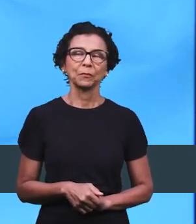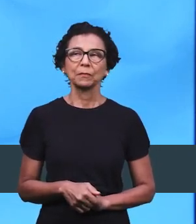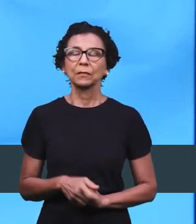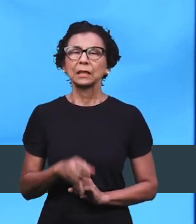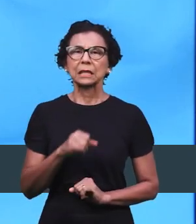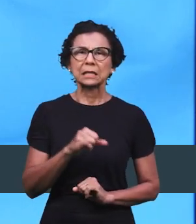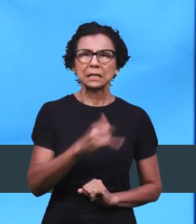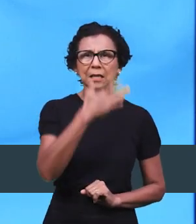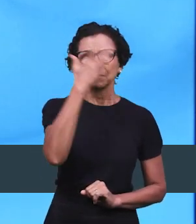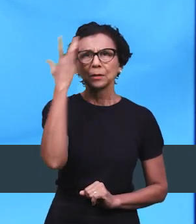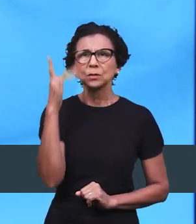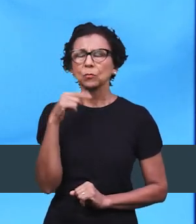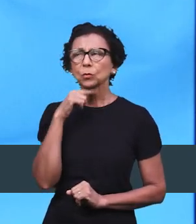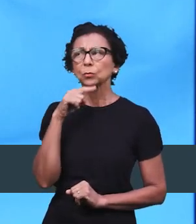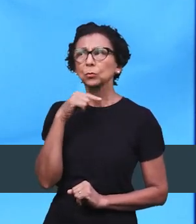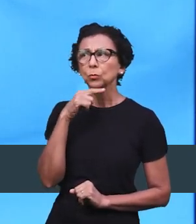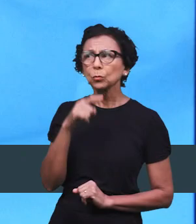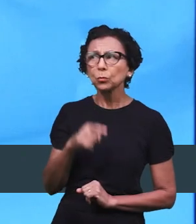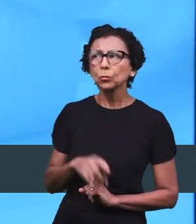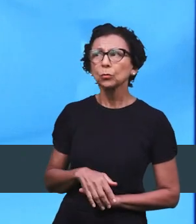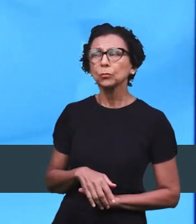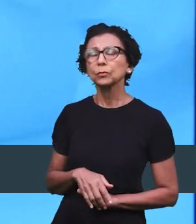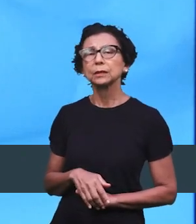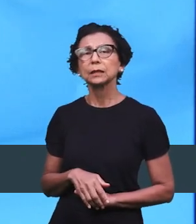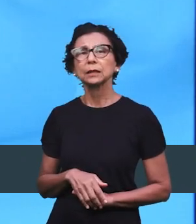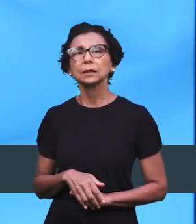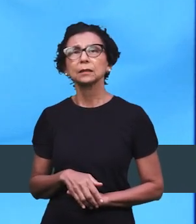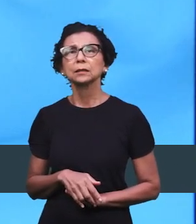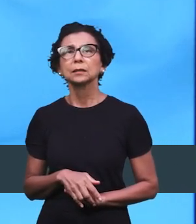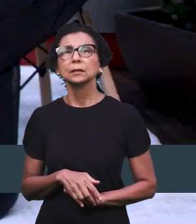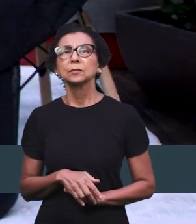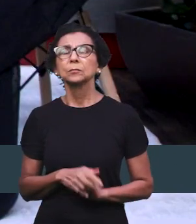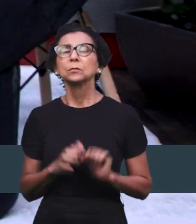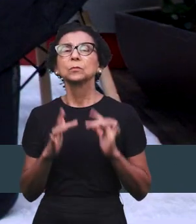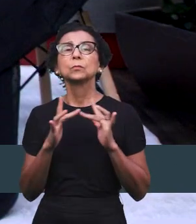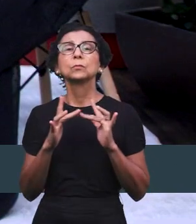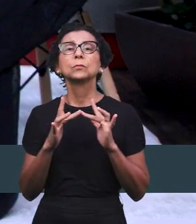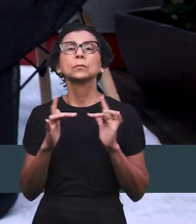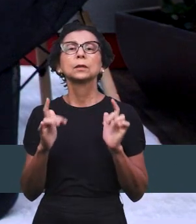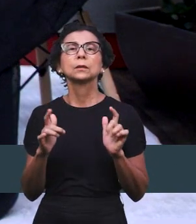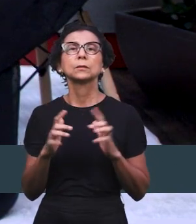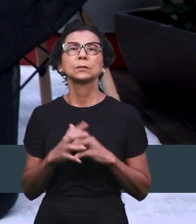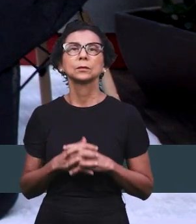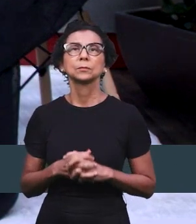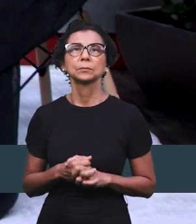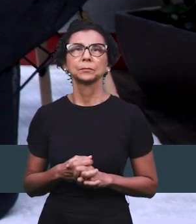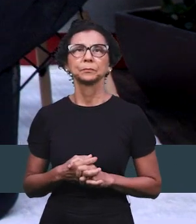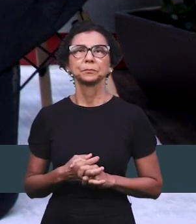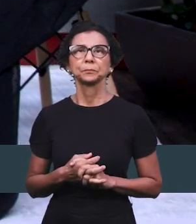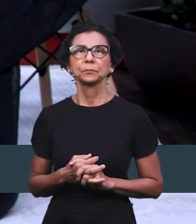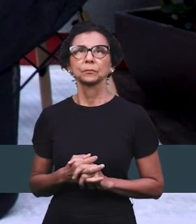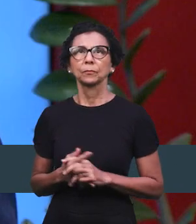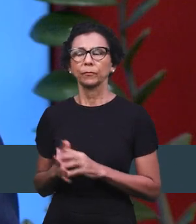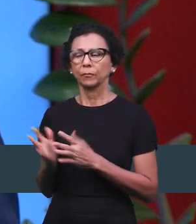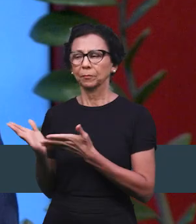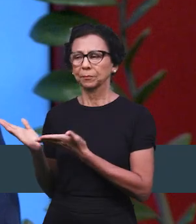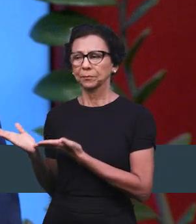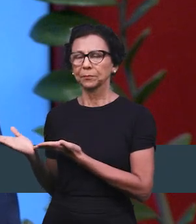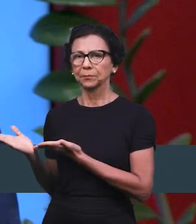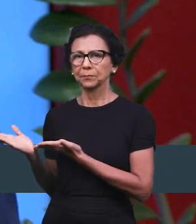vocês, tirar a dúvida, vocês indicam eles entrarem em contato por onde? Bom, vocês podem estar entrando em contato pelo